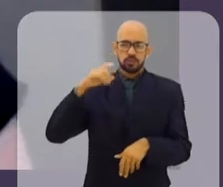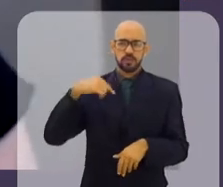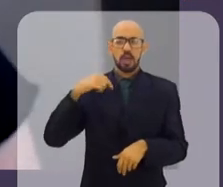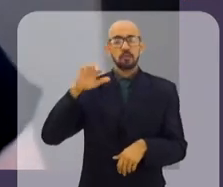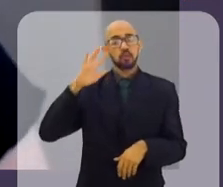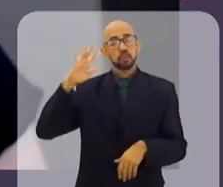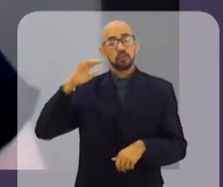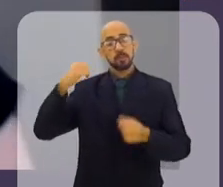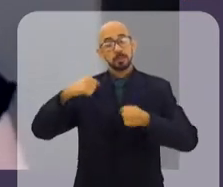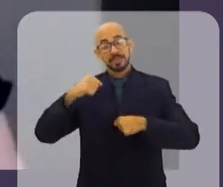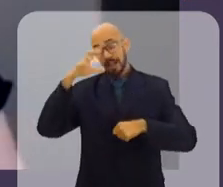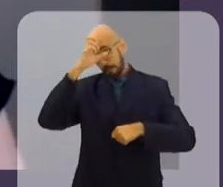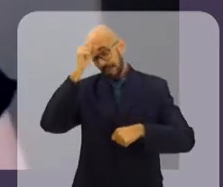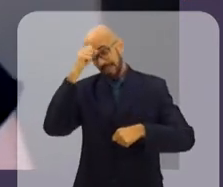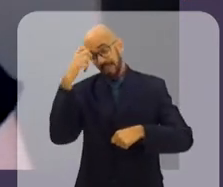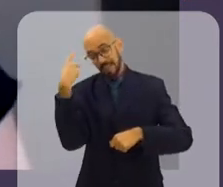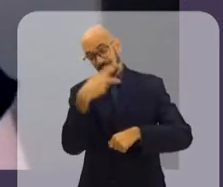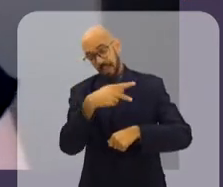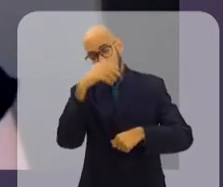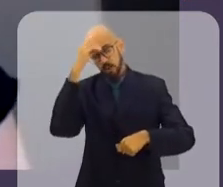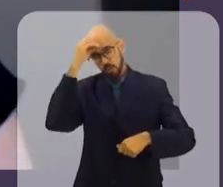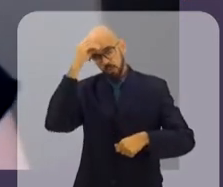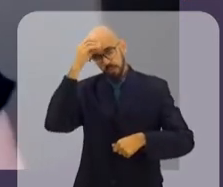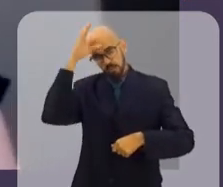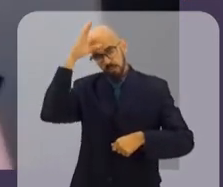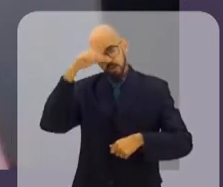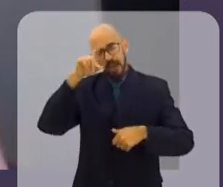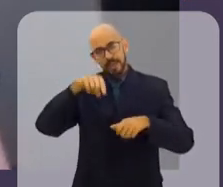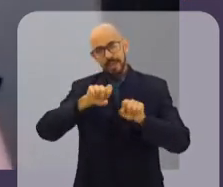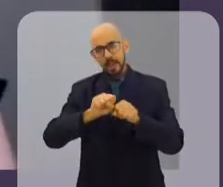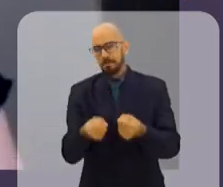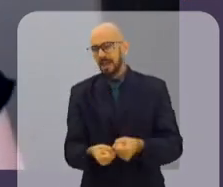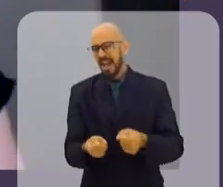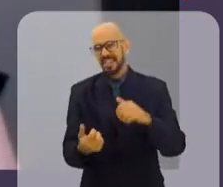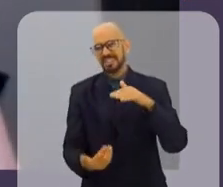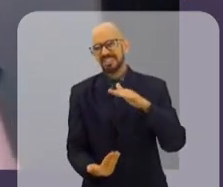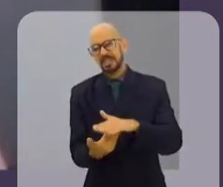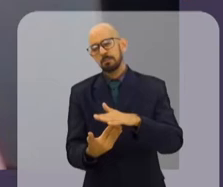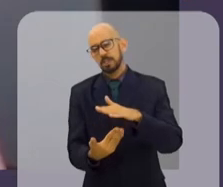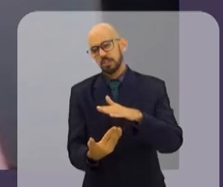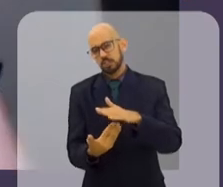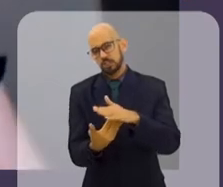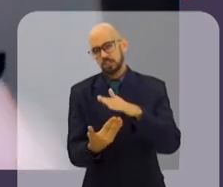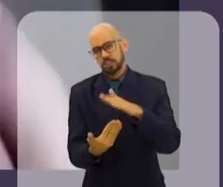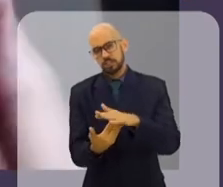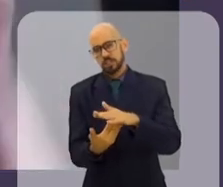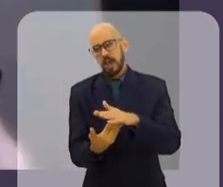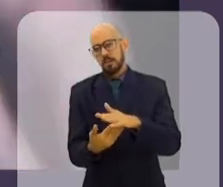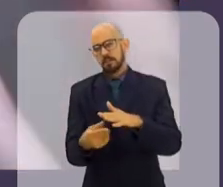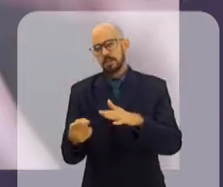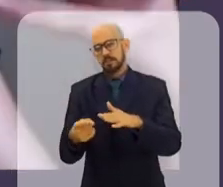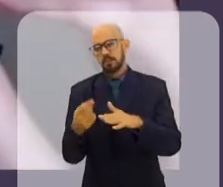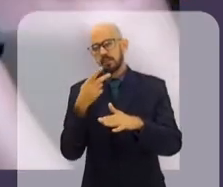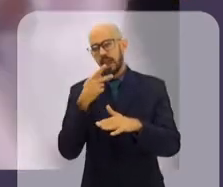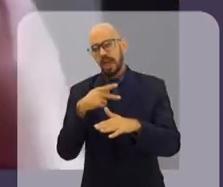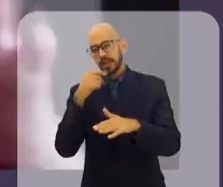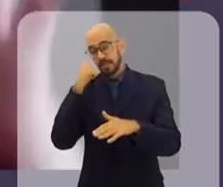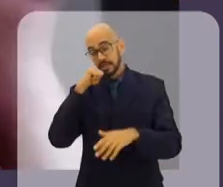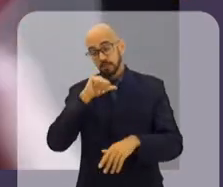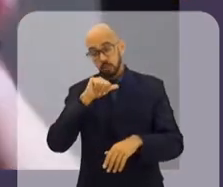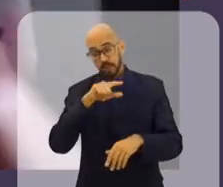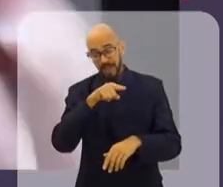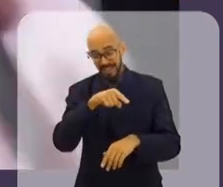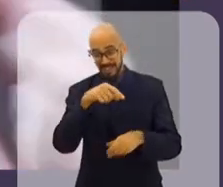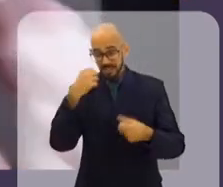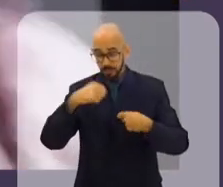que aprender com ela. Então também é quebrar esses paradigmas, né, tipo, de estudar, talvez, certas mulheres,